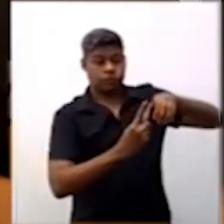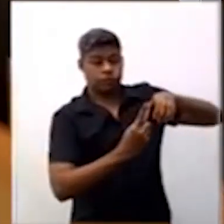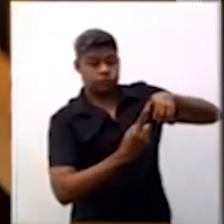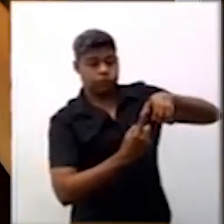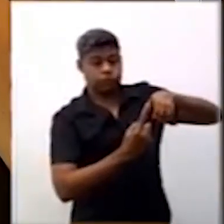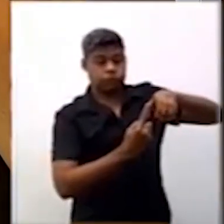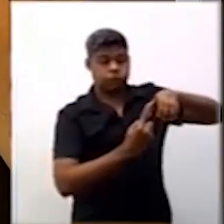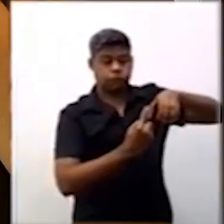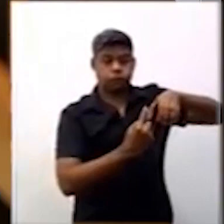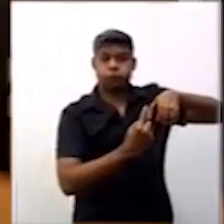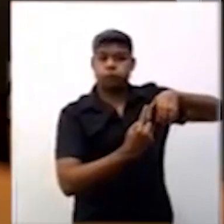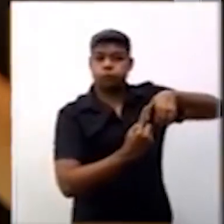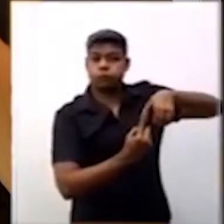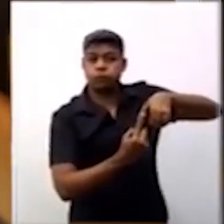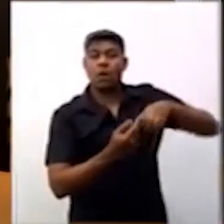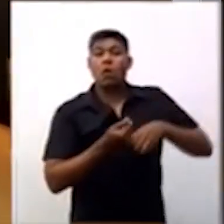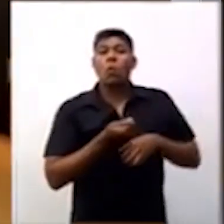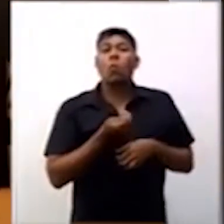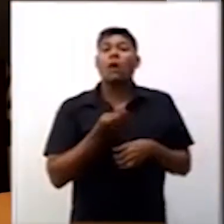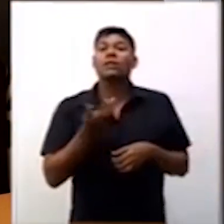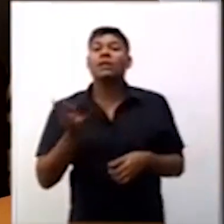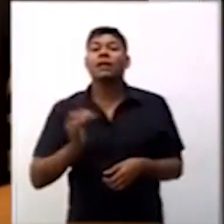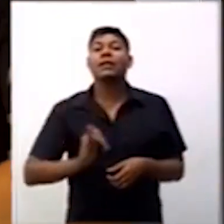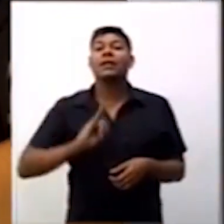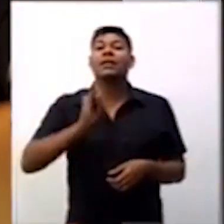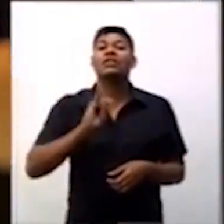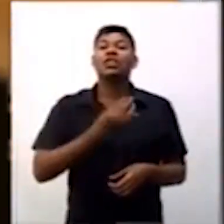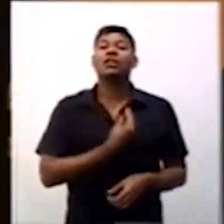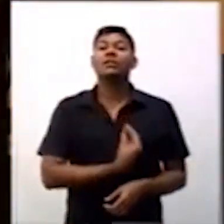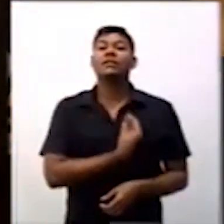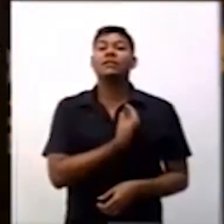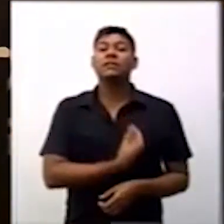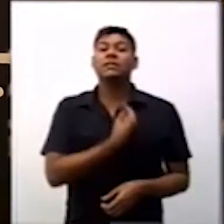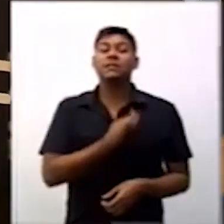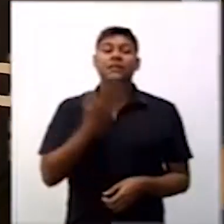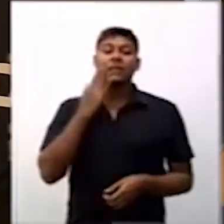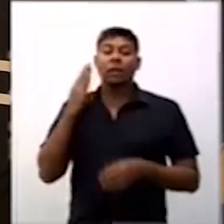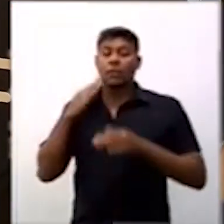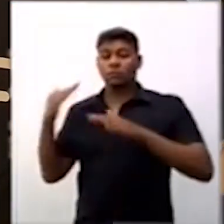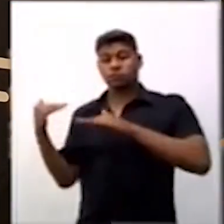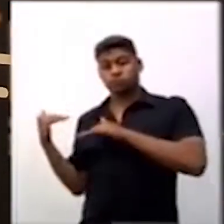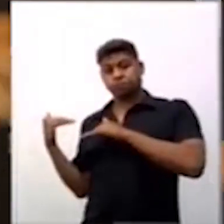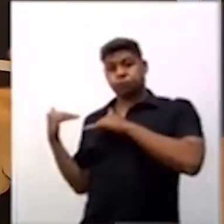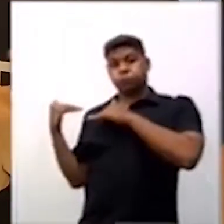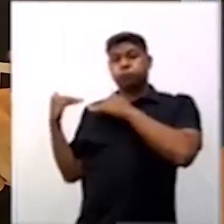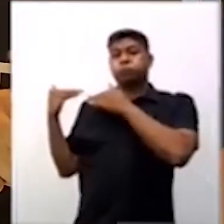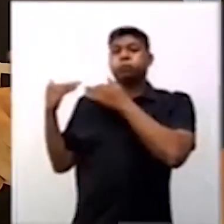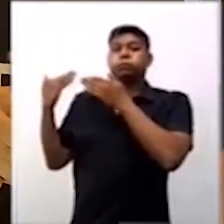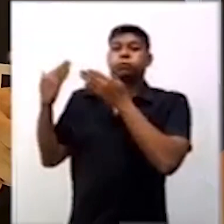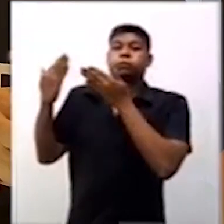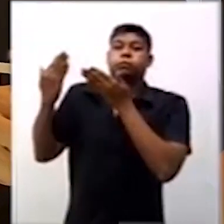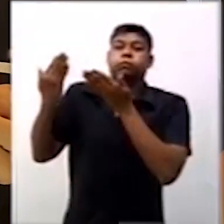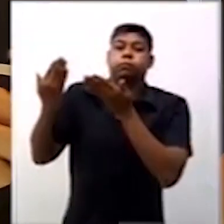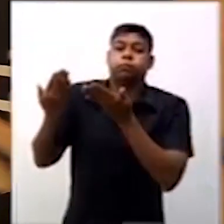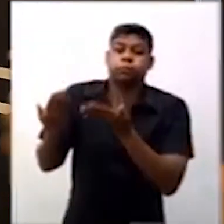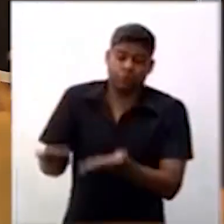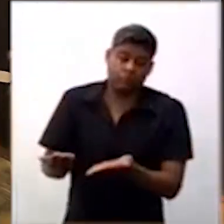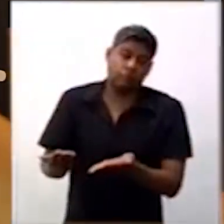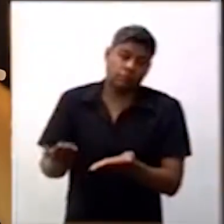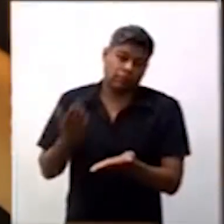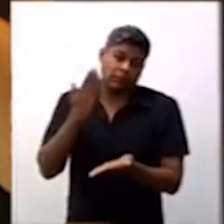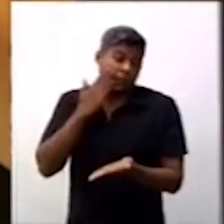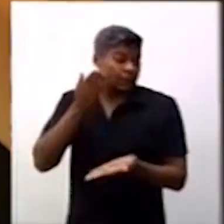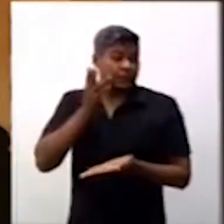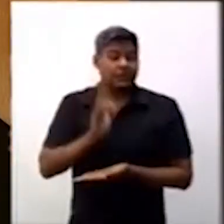marcando é a quantidade de energia elétrica consumida desde que o medidor foi ligado. Então ele